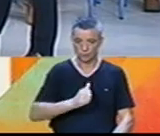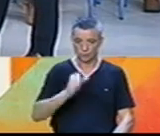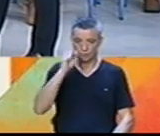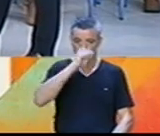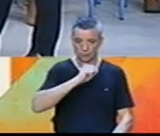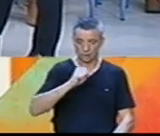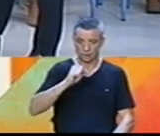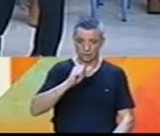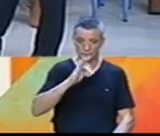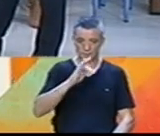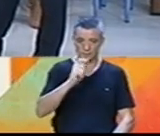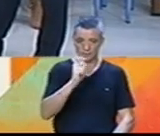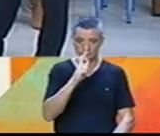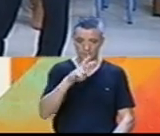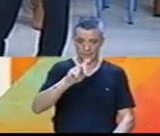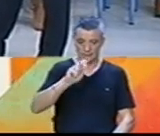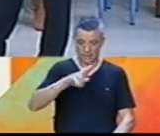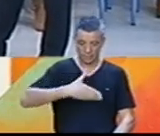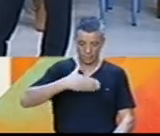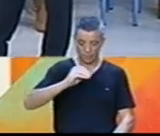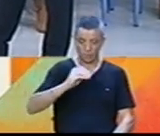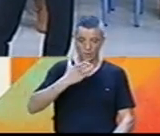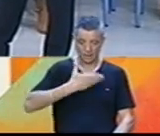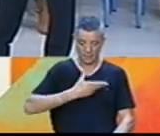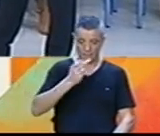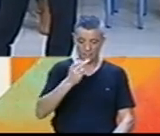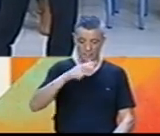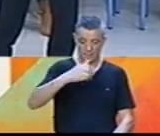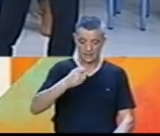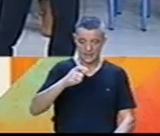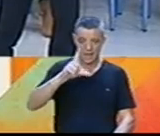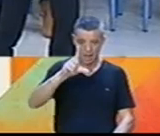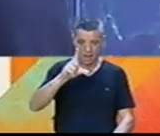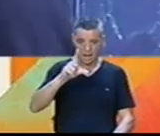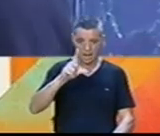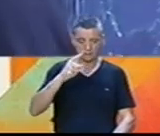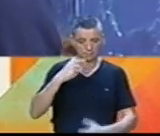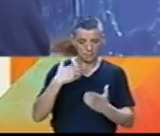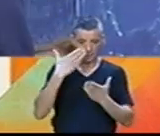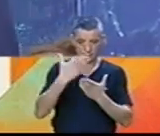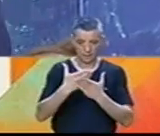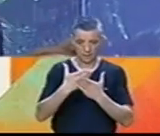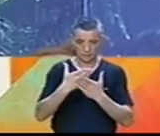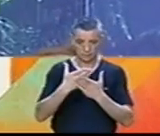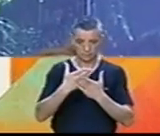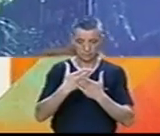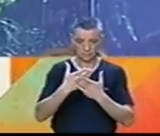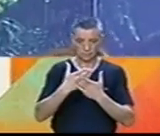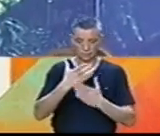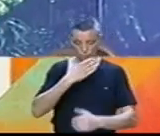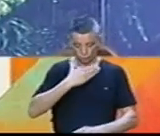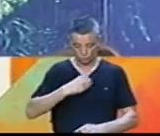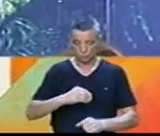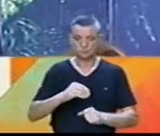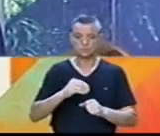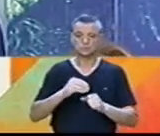O Fernando Daniel vai sim, lá estar. Sim, nós sim. Temos também, procuramos uma agenda satisfazer artística, não? Também os vários gostos e